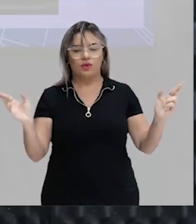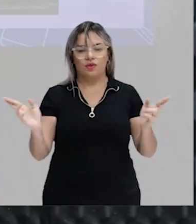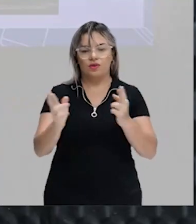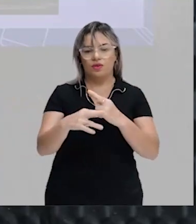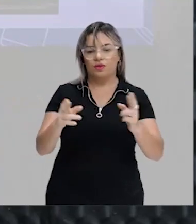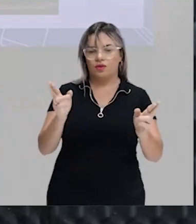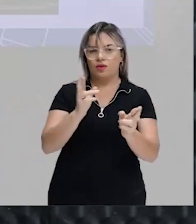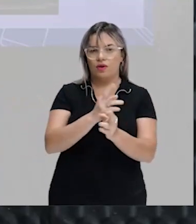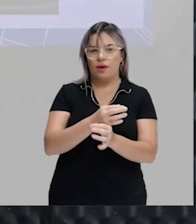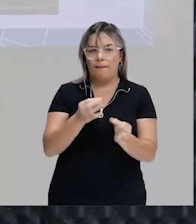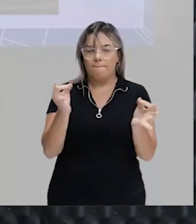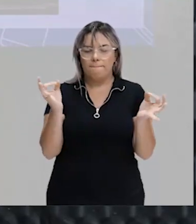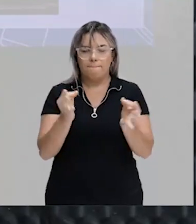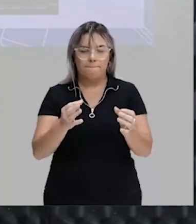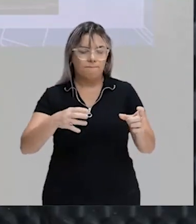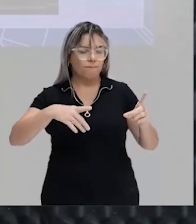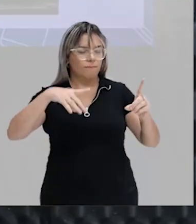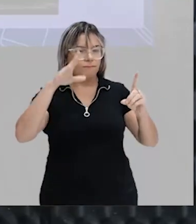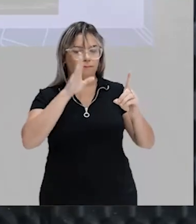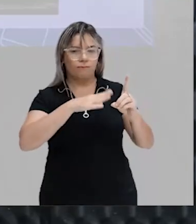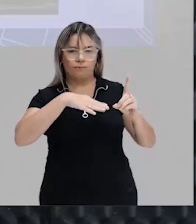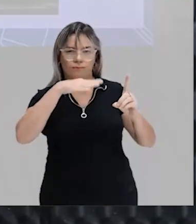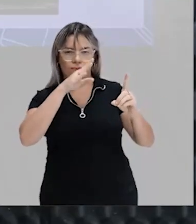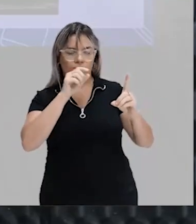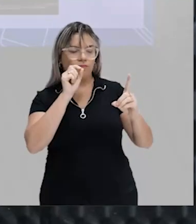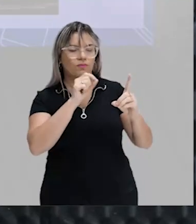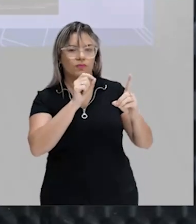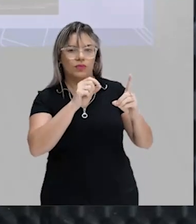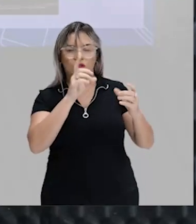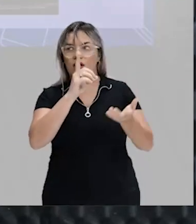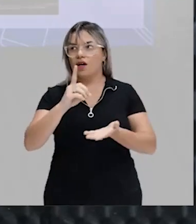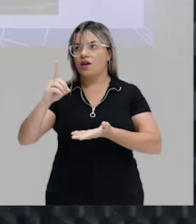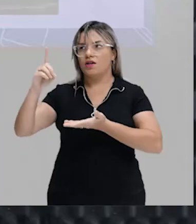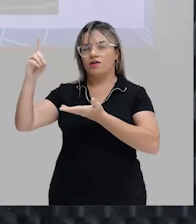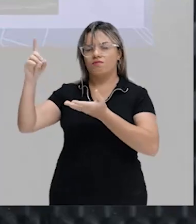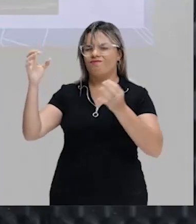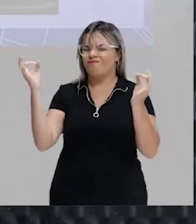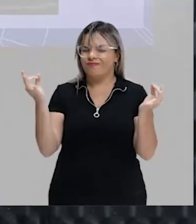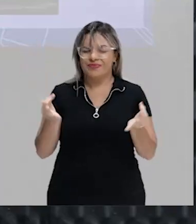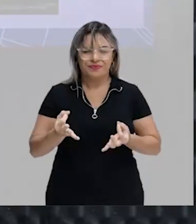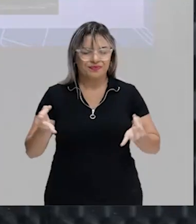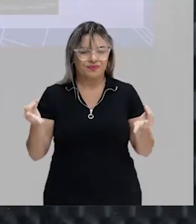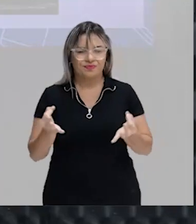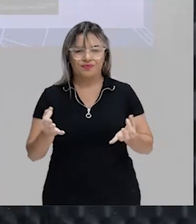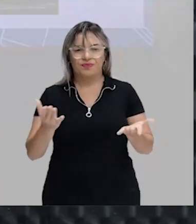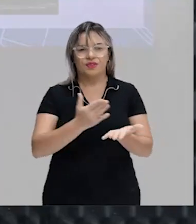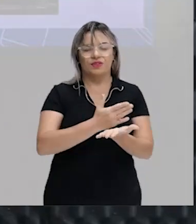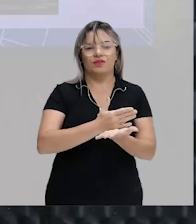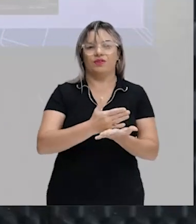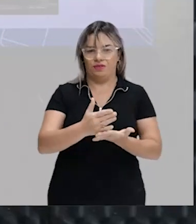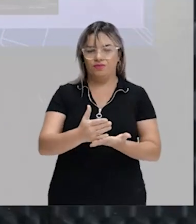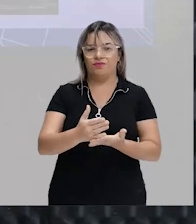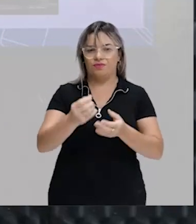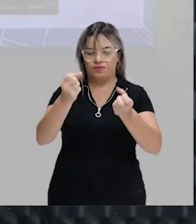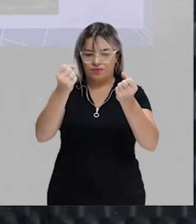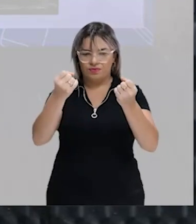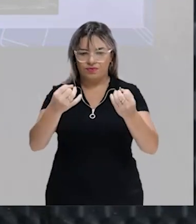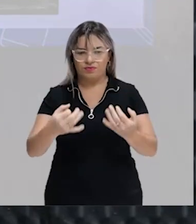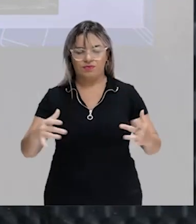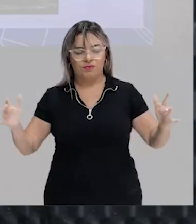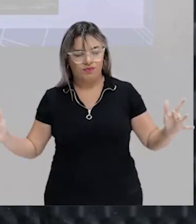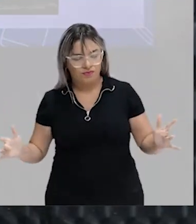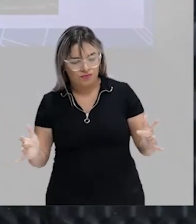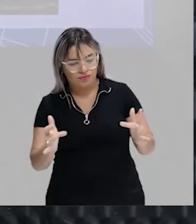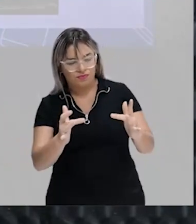o perfeito. Por quê? Porque o divino, né? Deus é perfeito. Então, a gente já começa falando disso aí, do clássico,